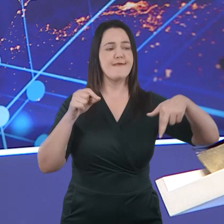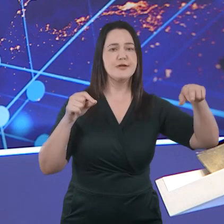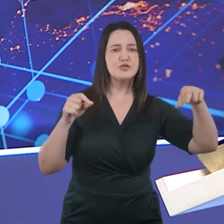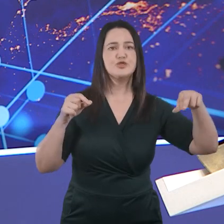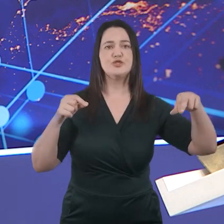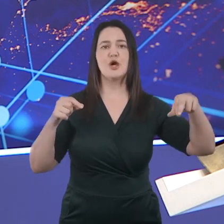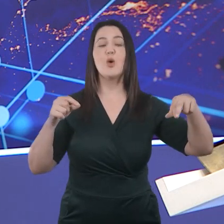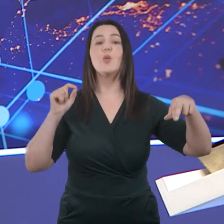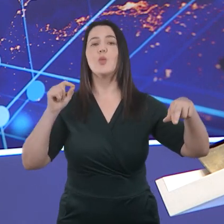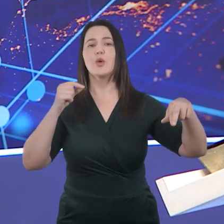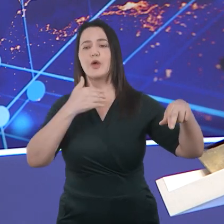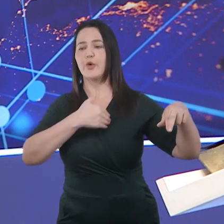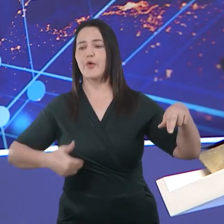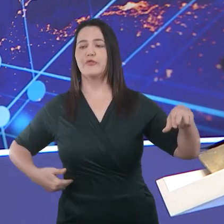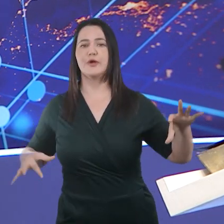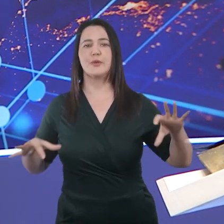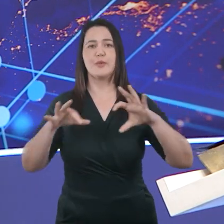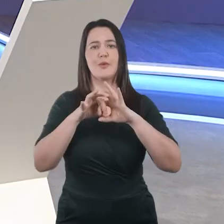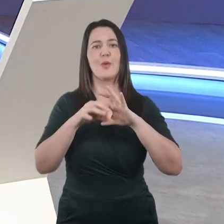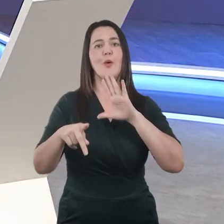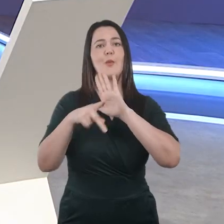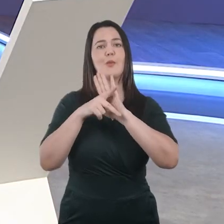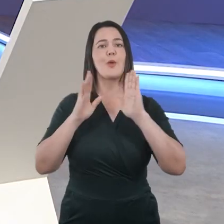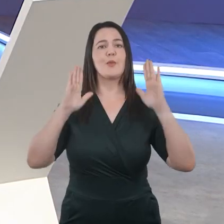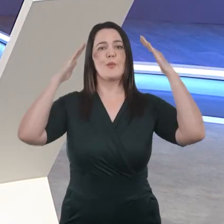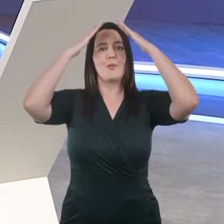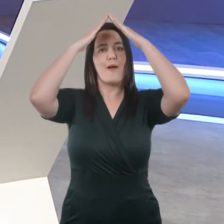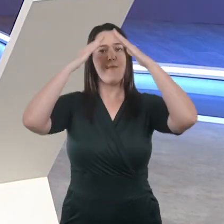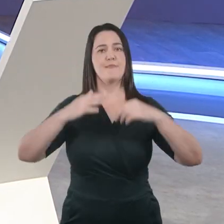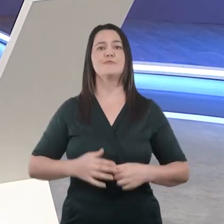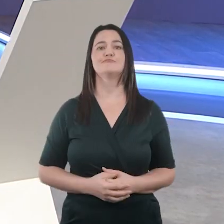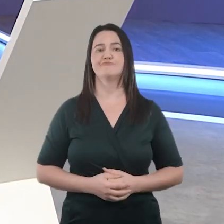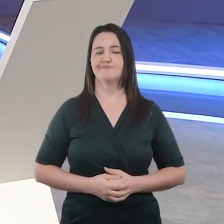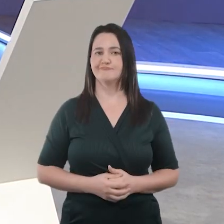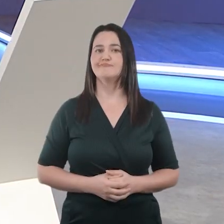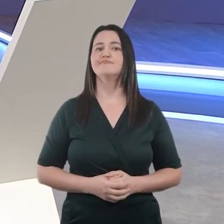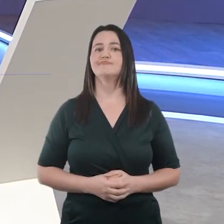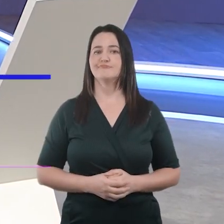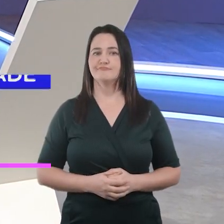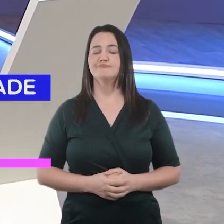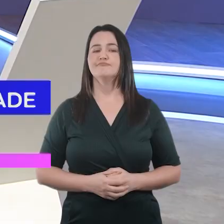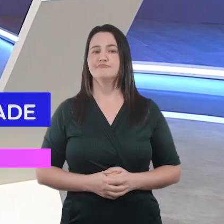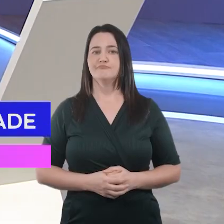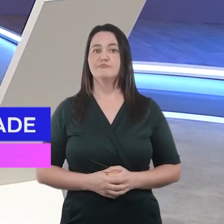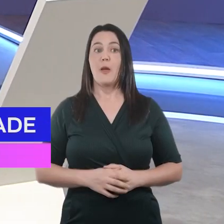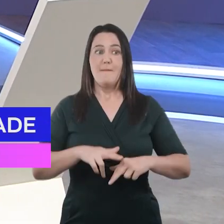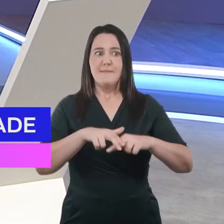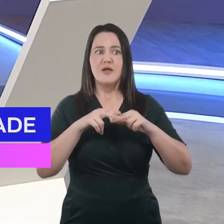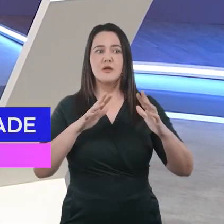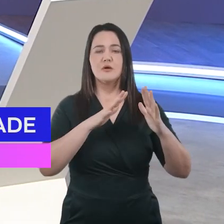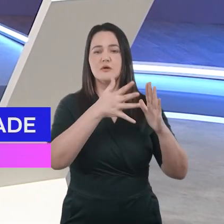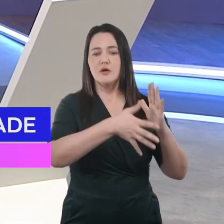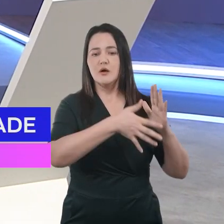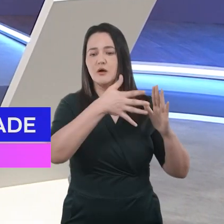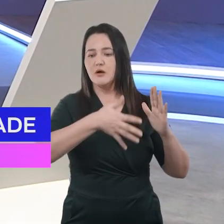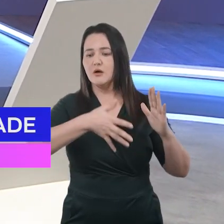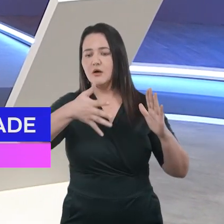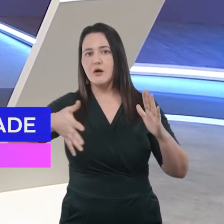consumou sobre o bispo de Roma. Diante deste quadro e